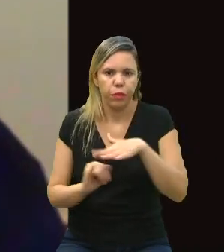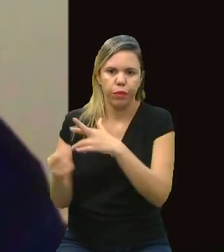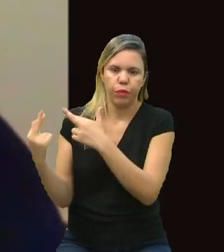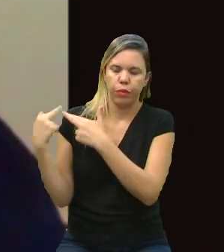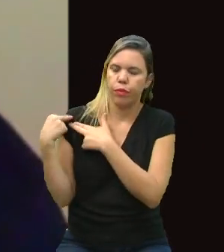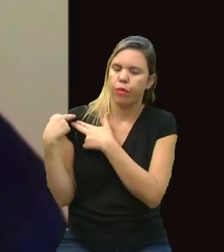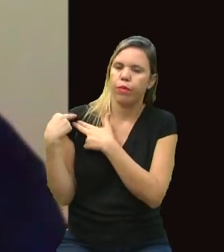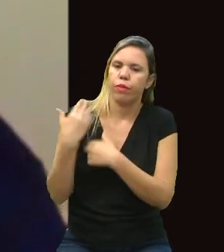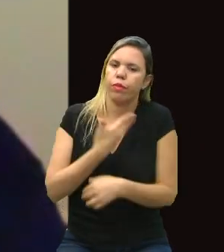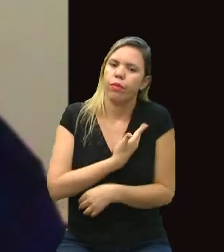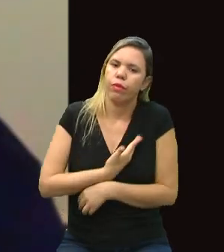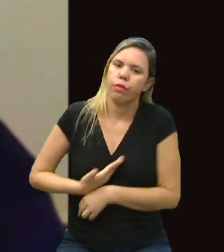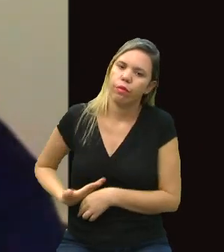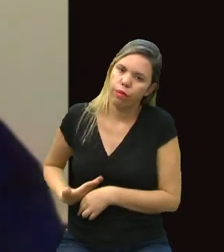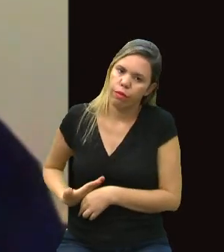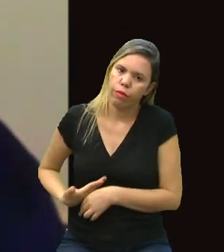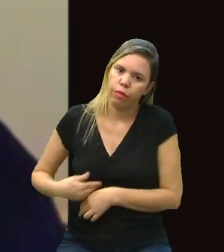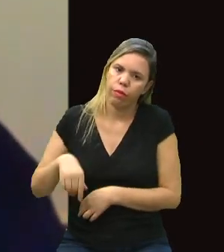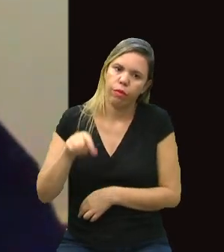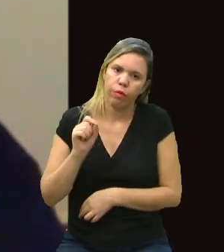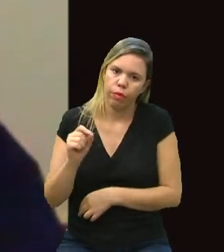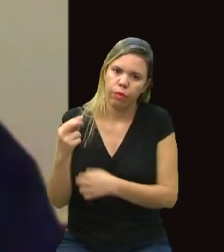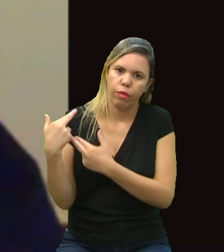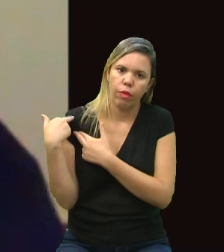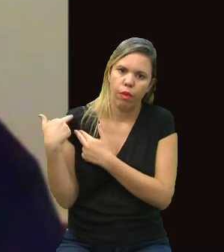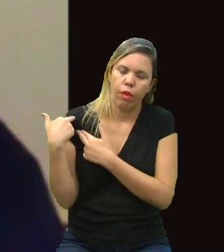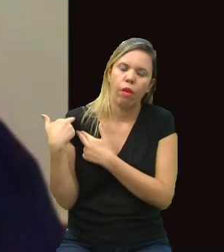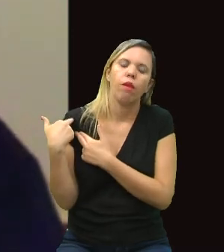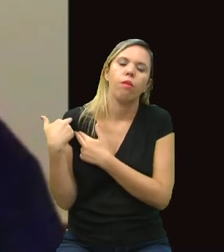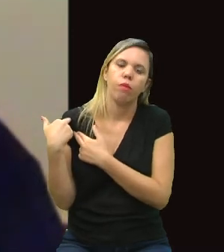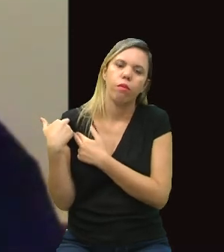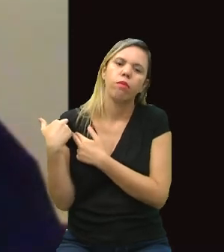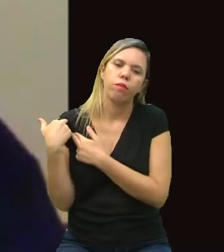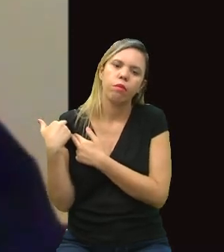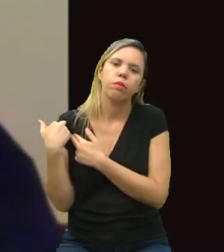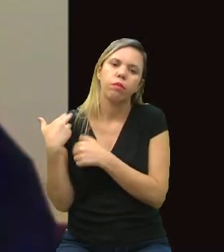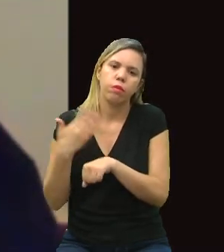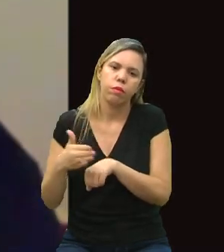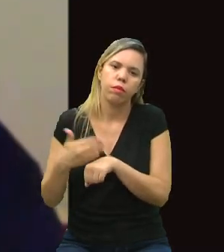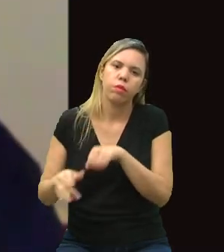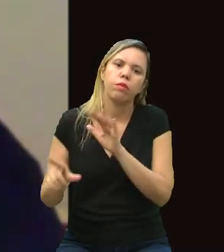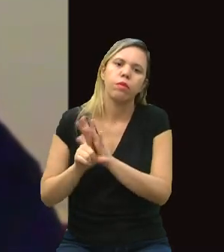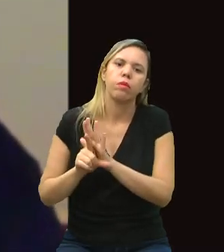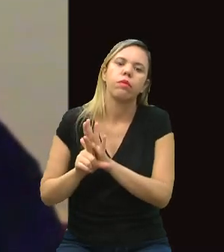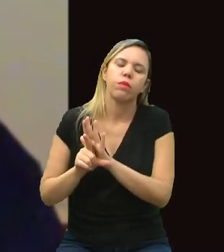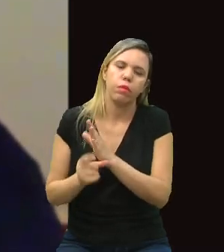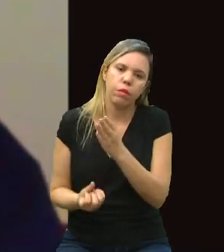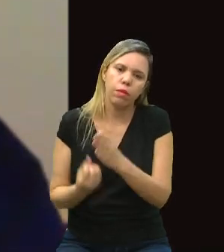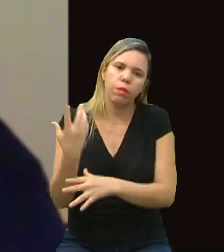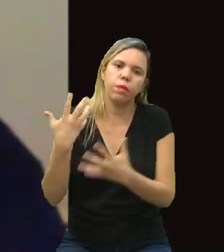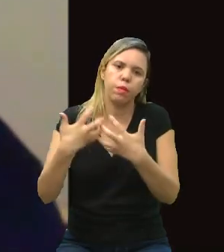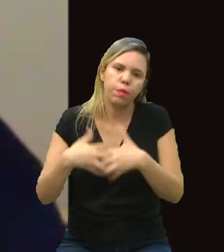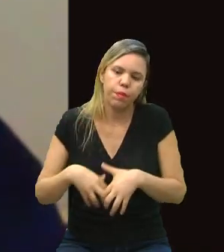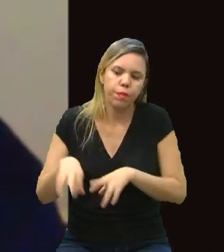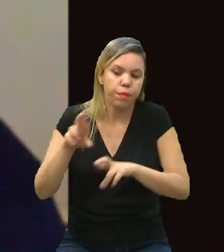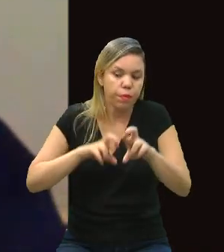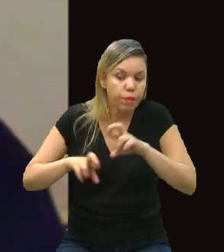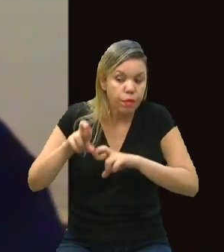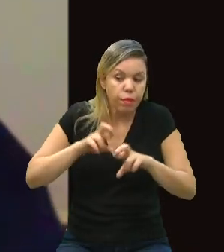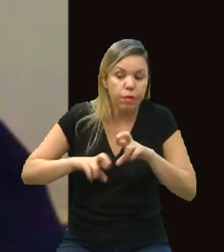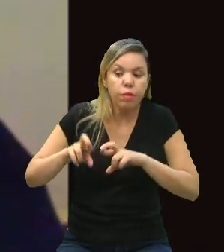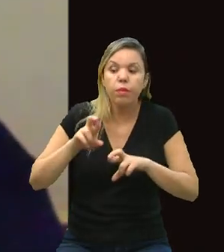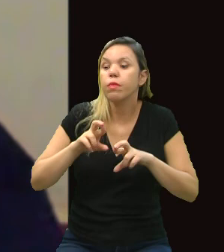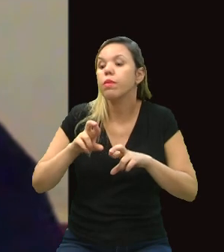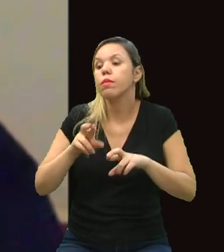por aplicar essas leis e criar mecanismos de monitoramento da aplicação dessas